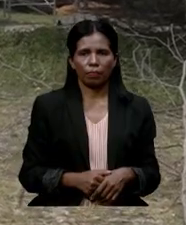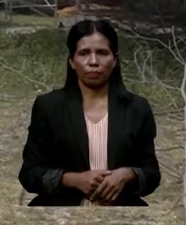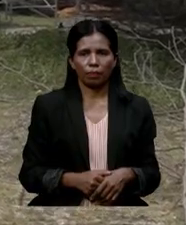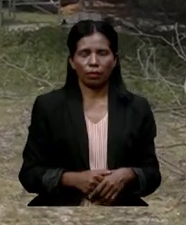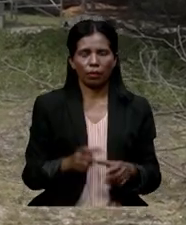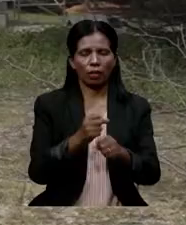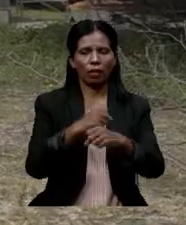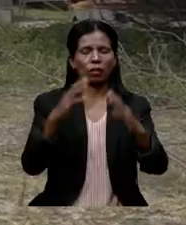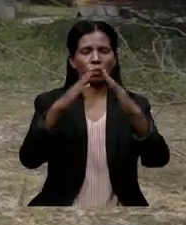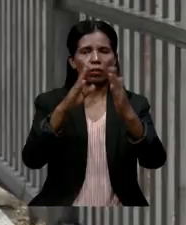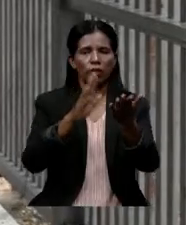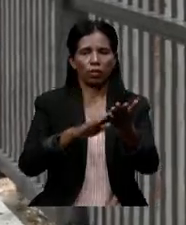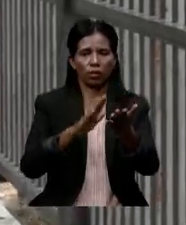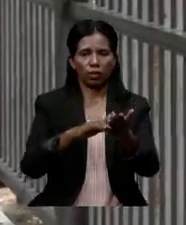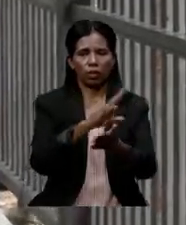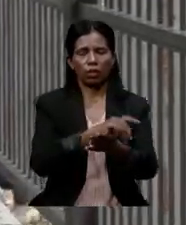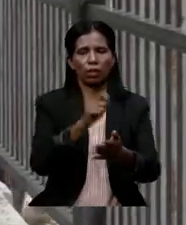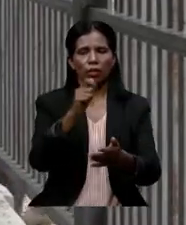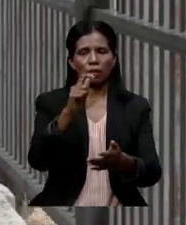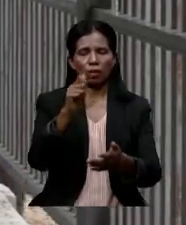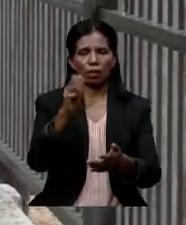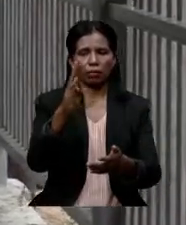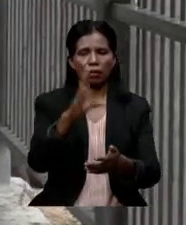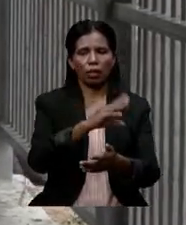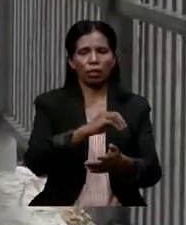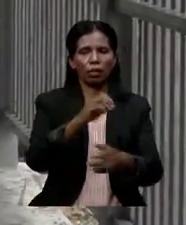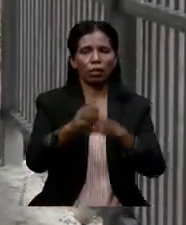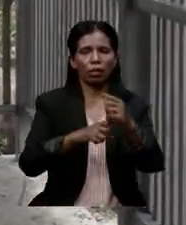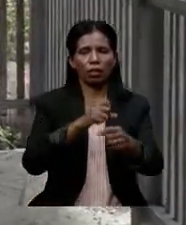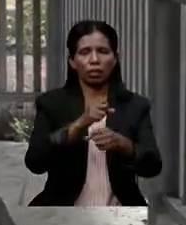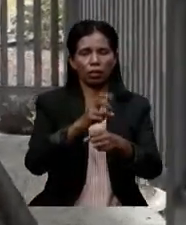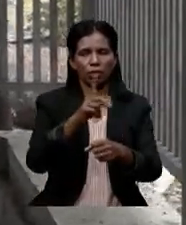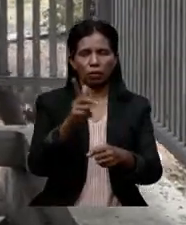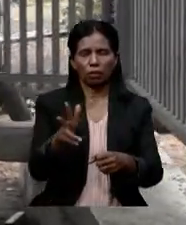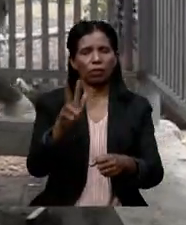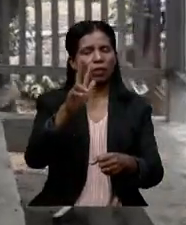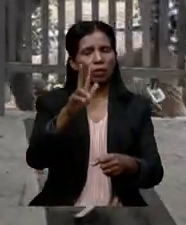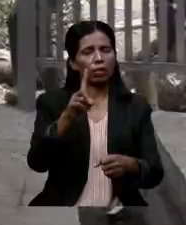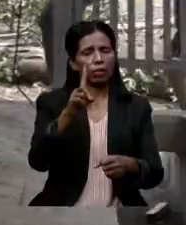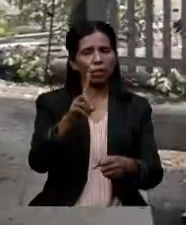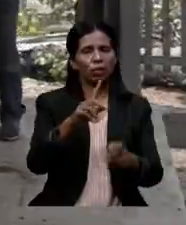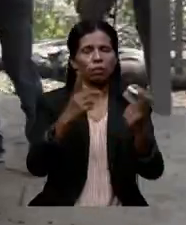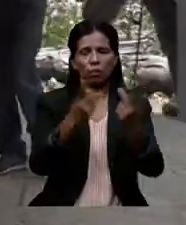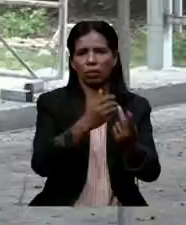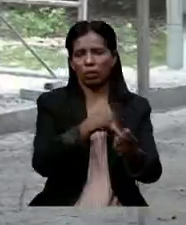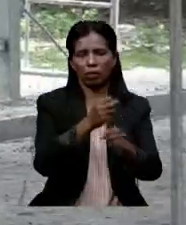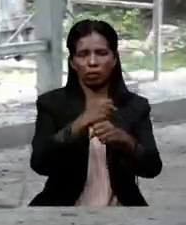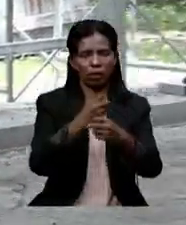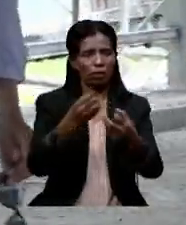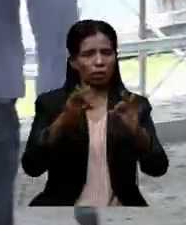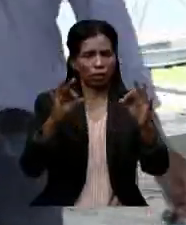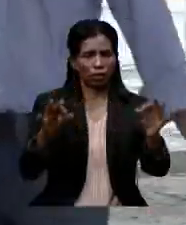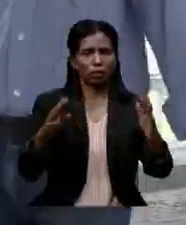Construção na Escola Técnico Vocacional Atabai, Rahu e Atina Rihunroro, no Lure Sinira, mas beto agora a companhia será que finaliza a